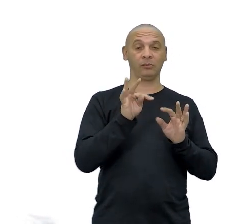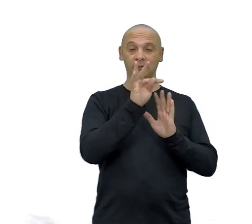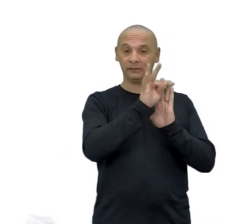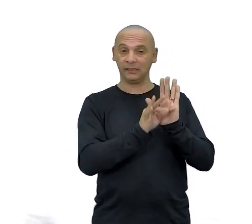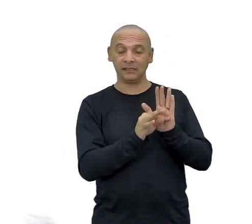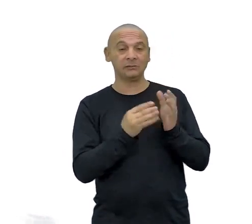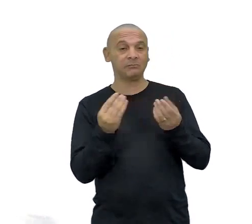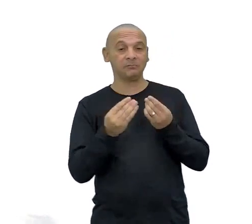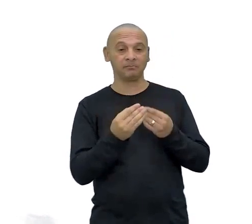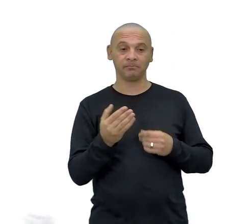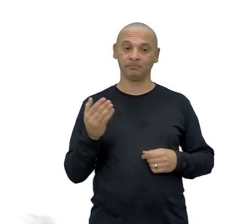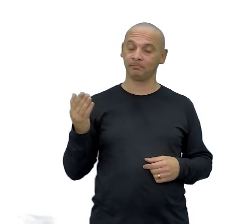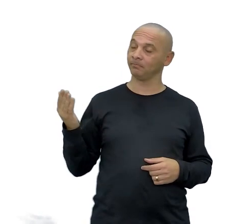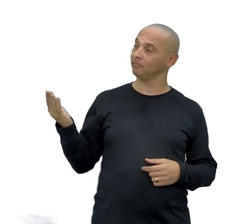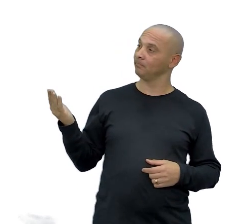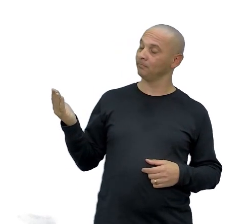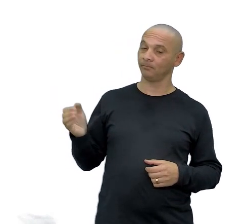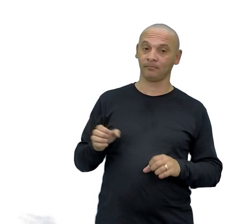elas? Próximo, por favor.